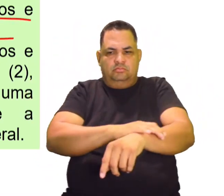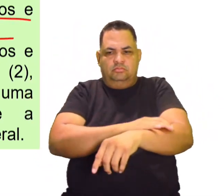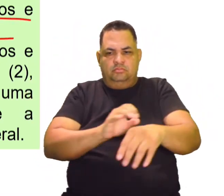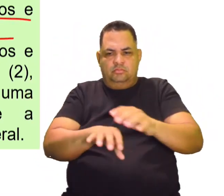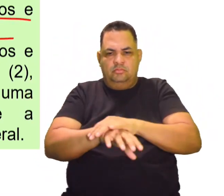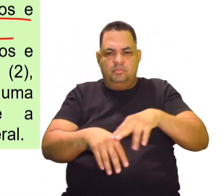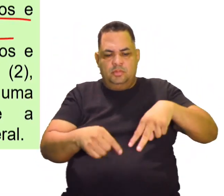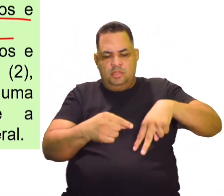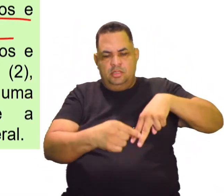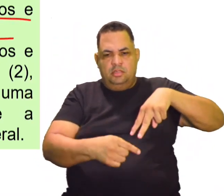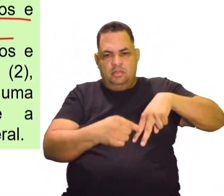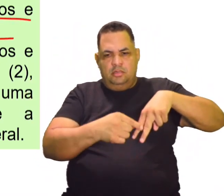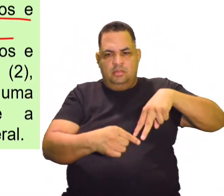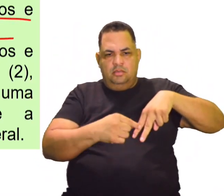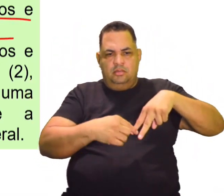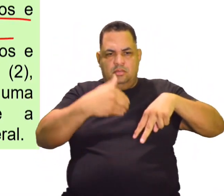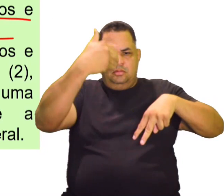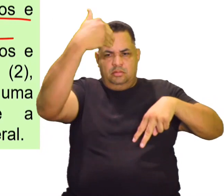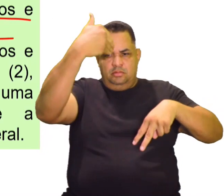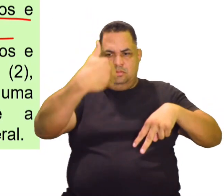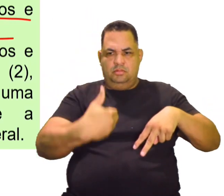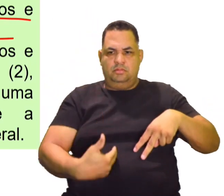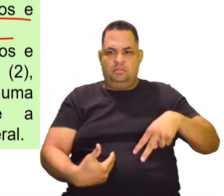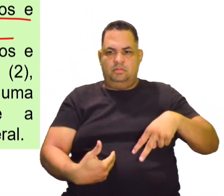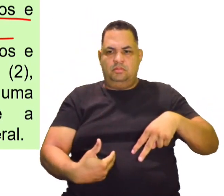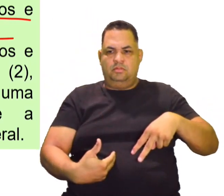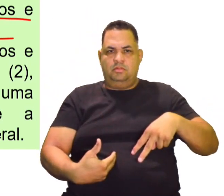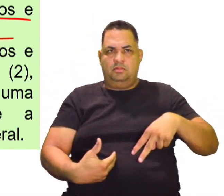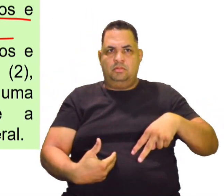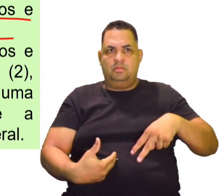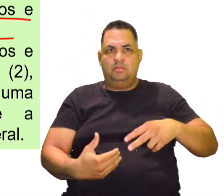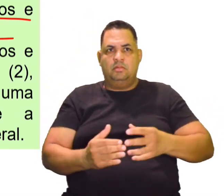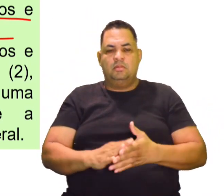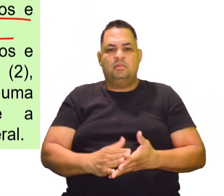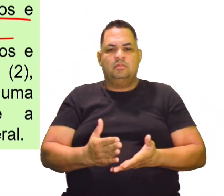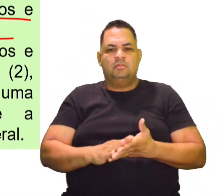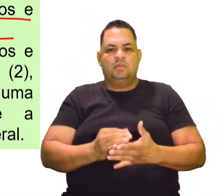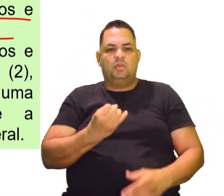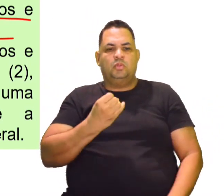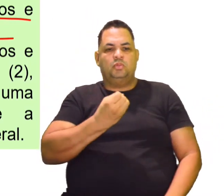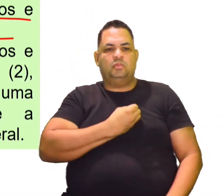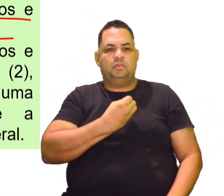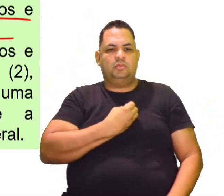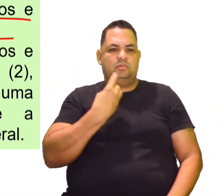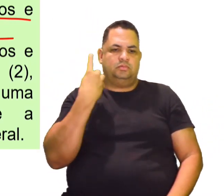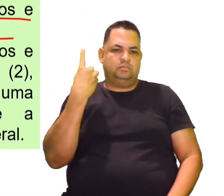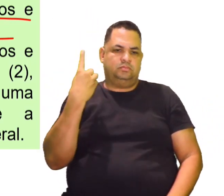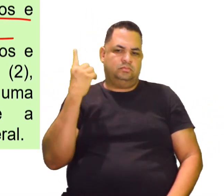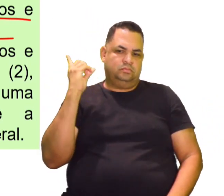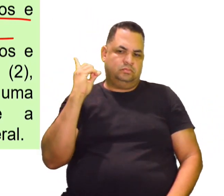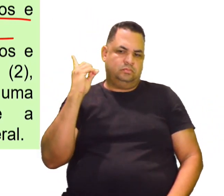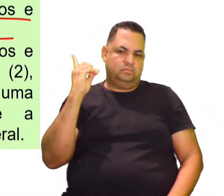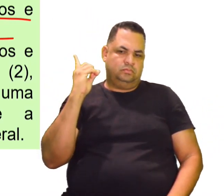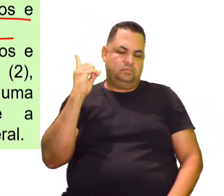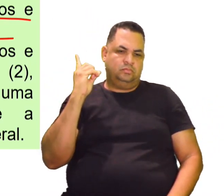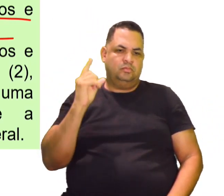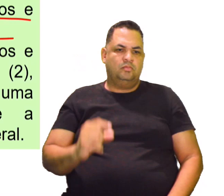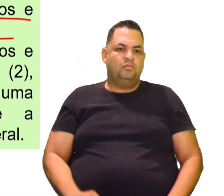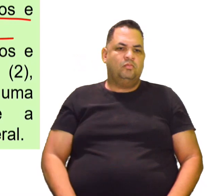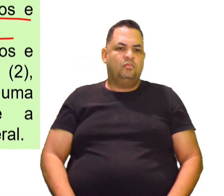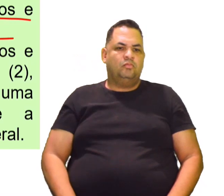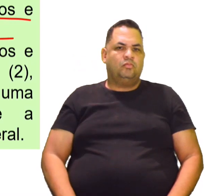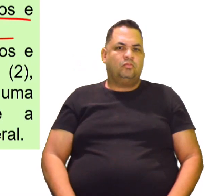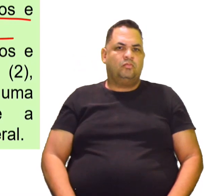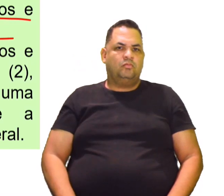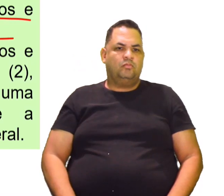de perfil, como nós podemos observar na figura 1. Né? Olha aqui, podemos destacar bem,